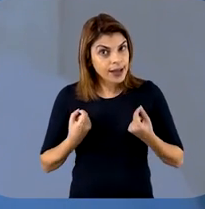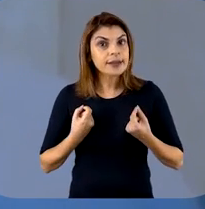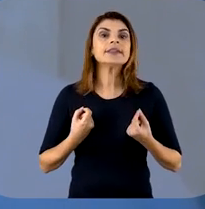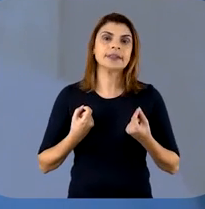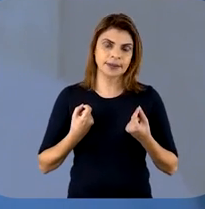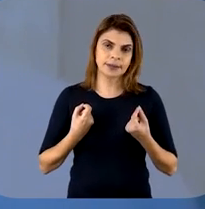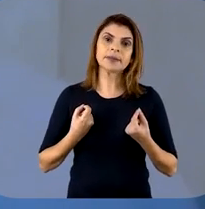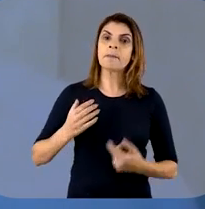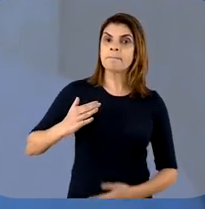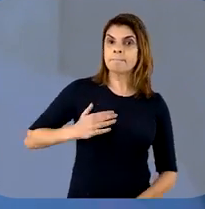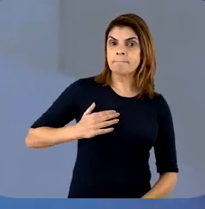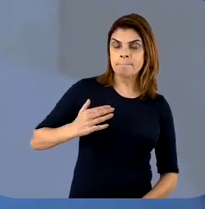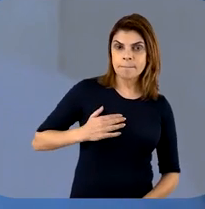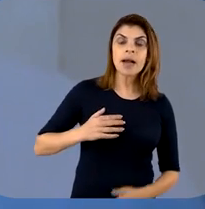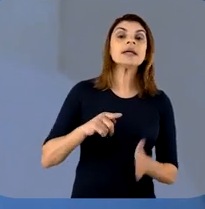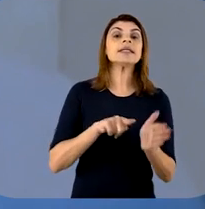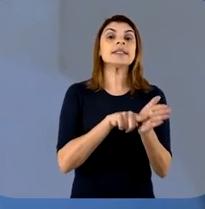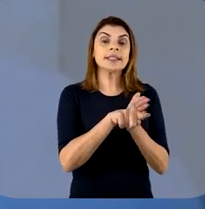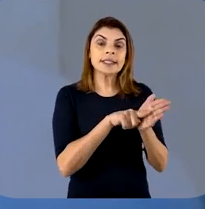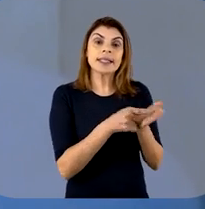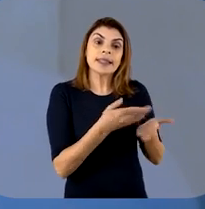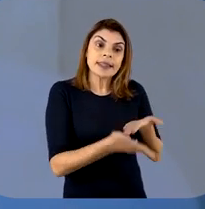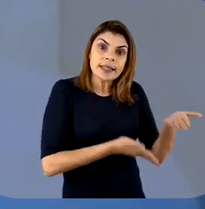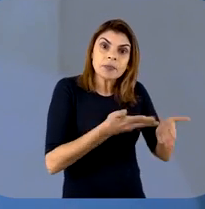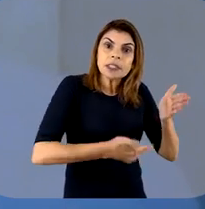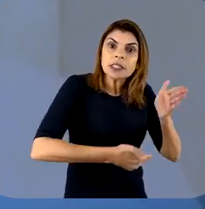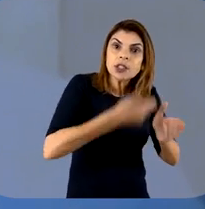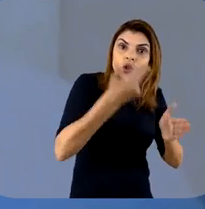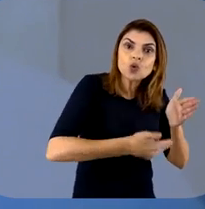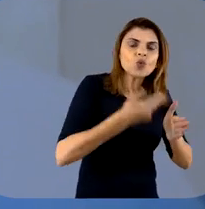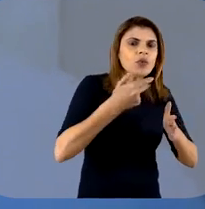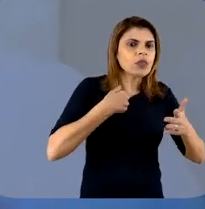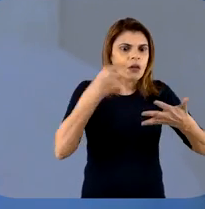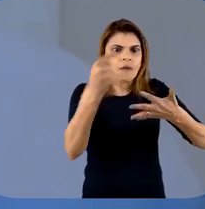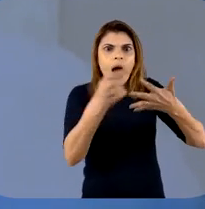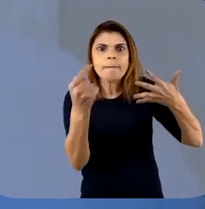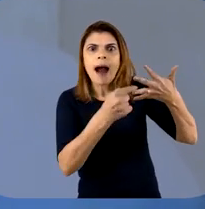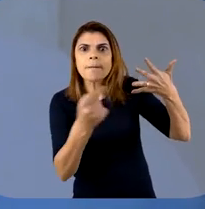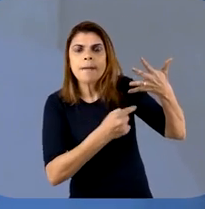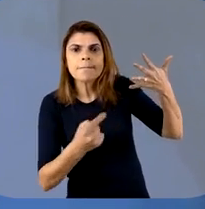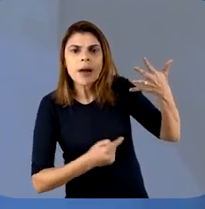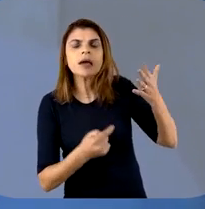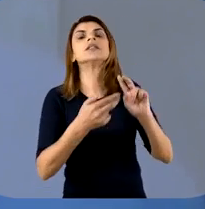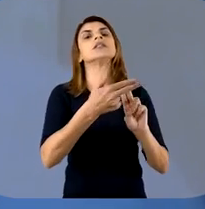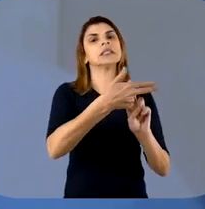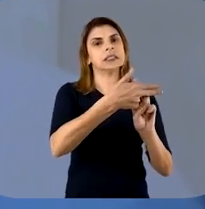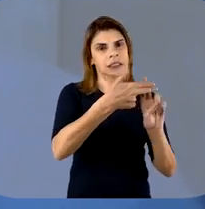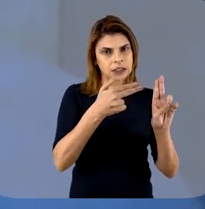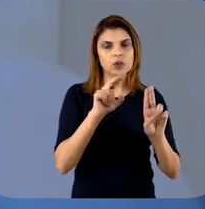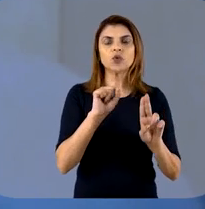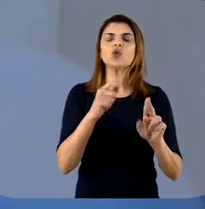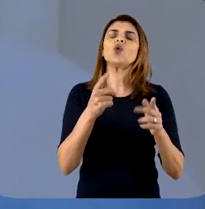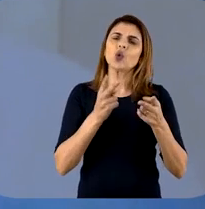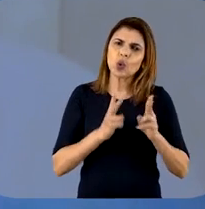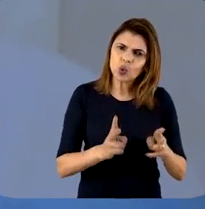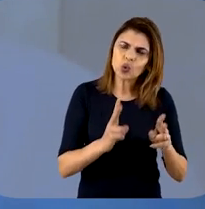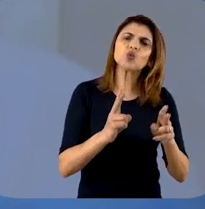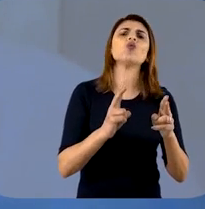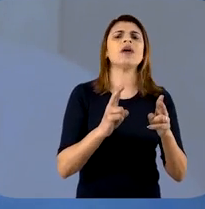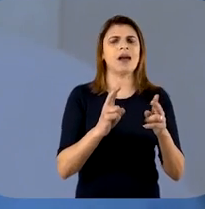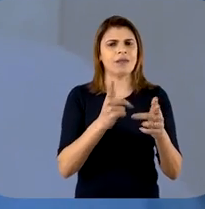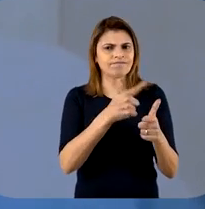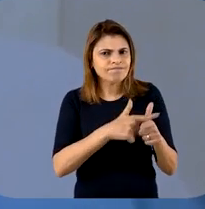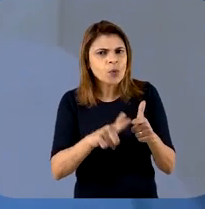do câncer de mama, nos tratamentos cirúrgicos, etc., etc. Então, esse sistema ele continuará estressado, como ele ficou